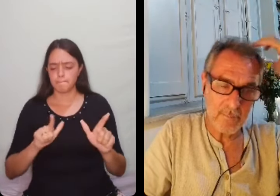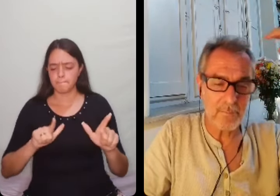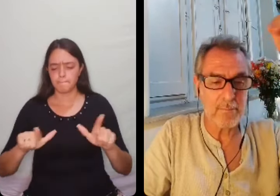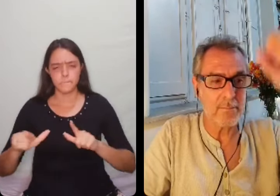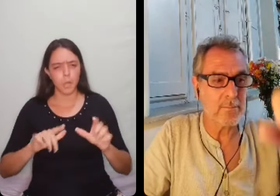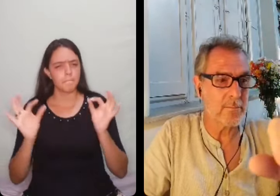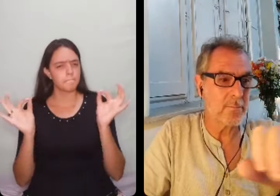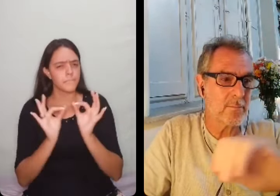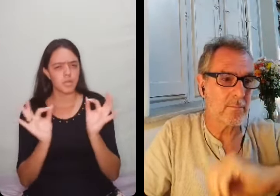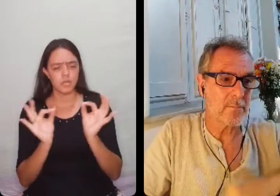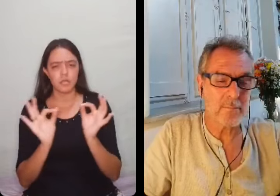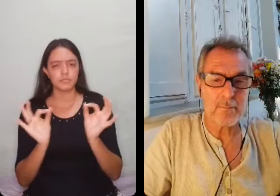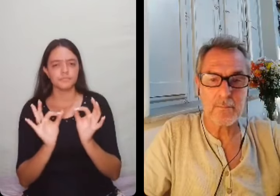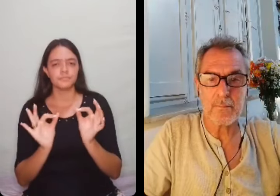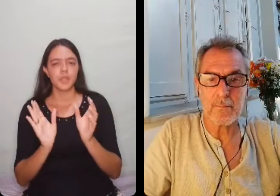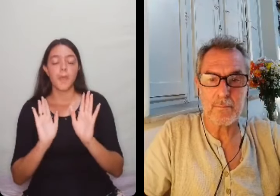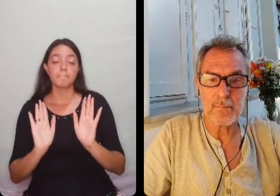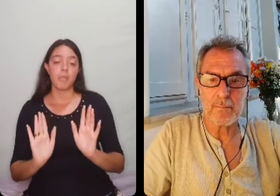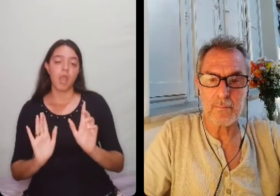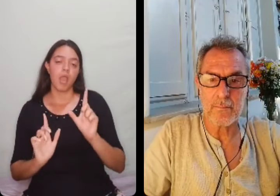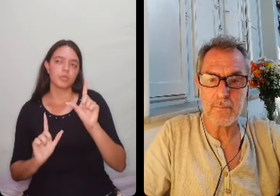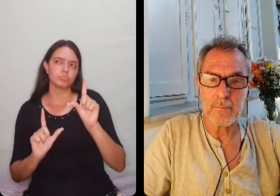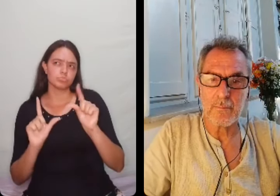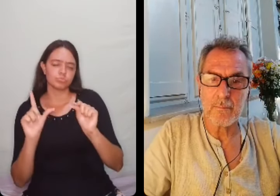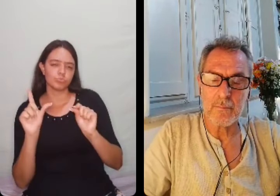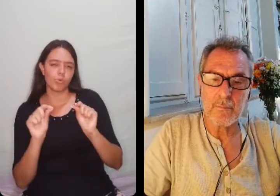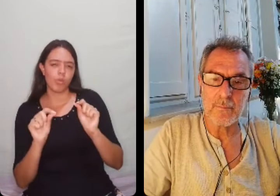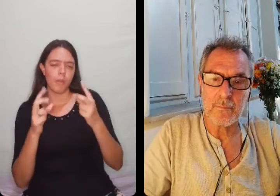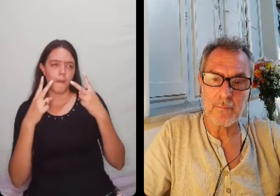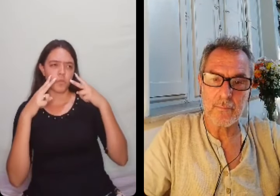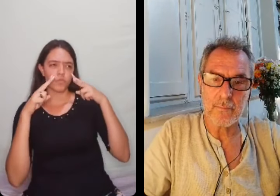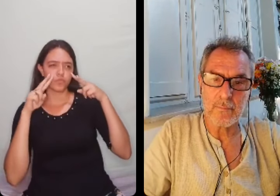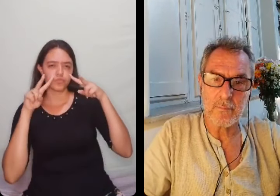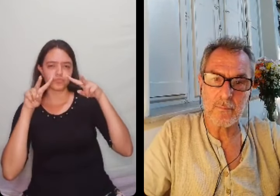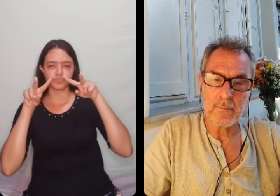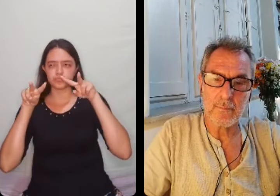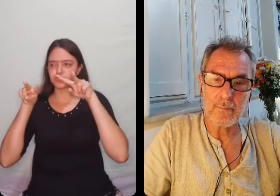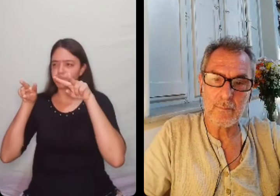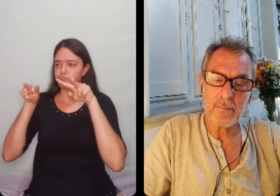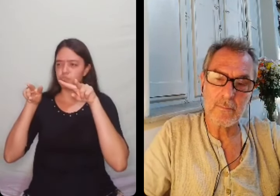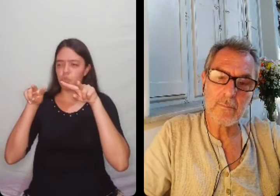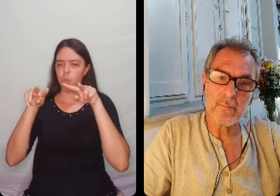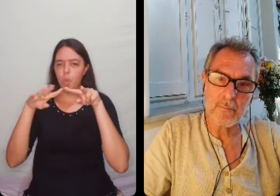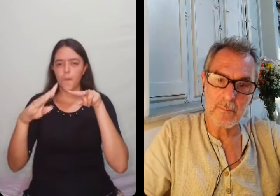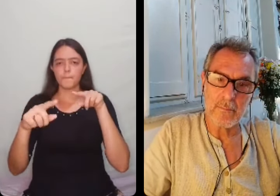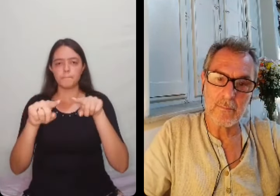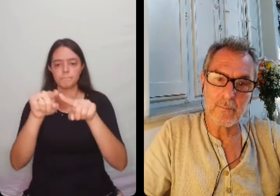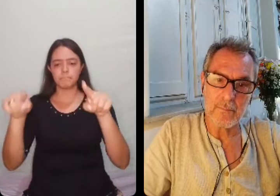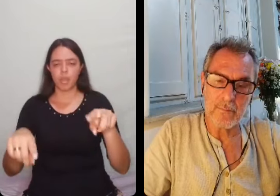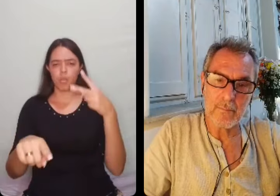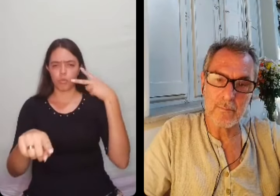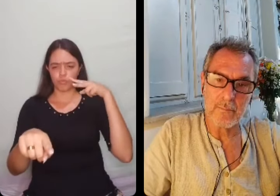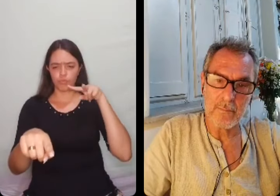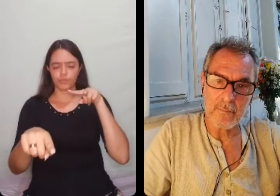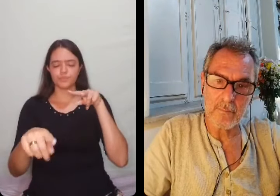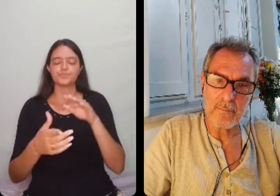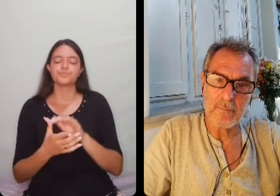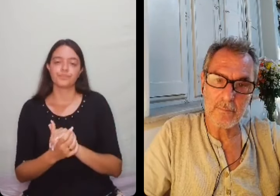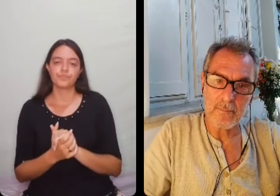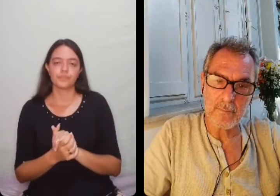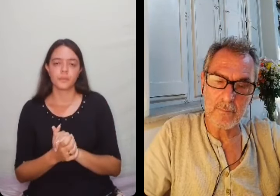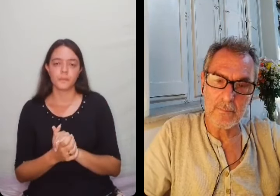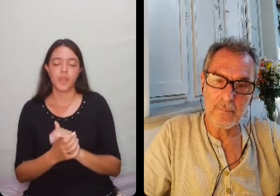escolhemos ter essa visão frontal de palco italiano, né? Já que foi criado pra palco, né? Então, foi